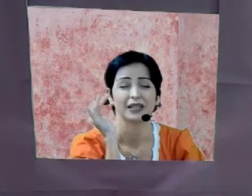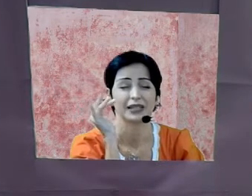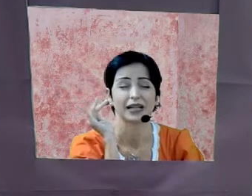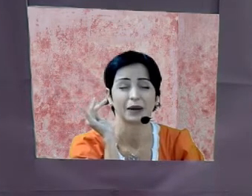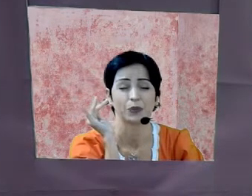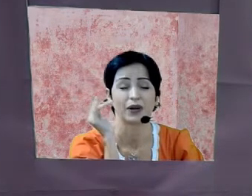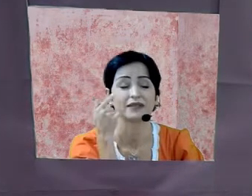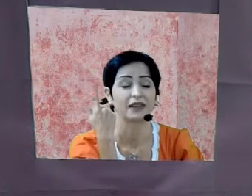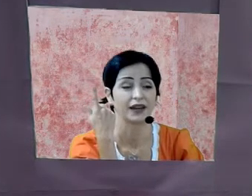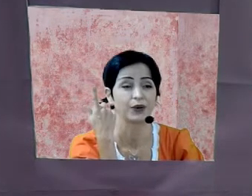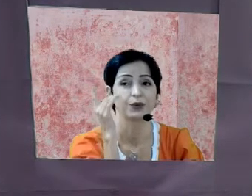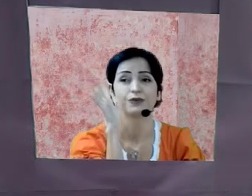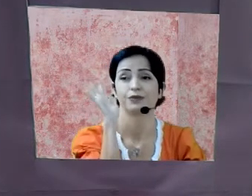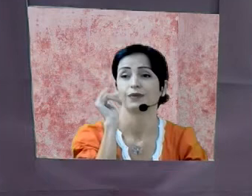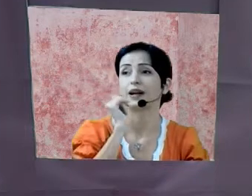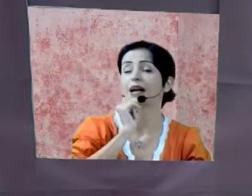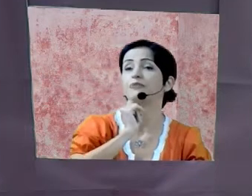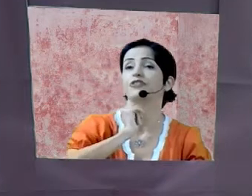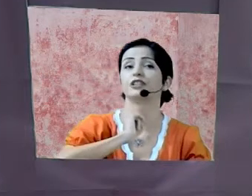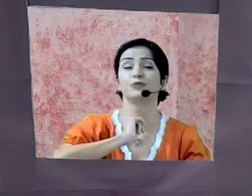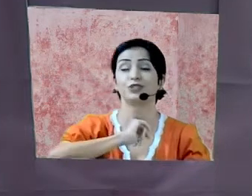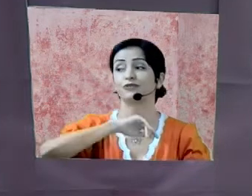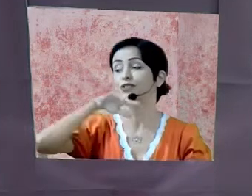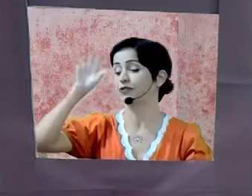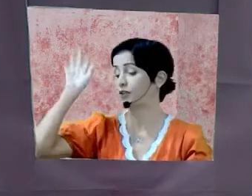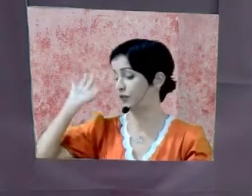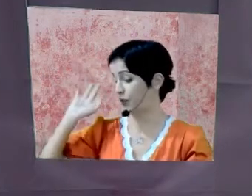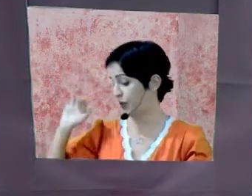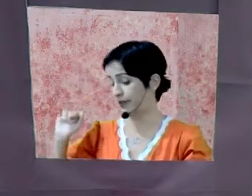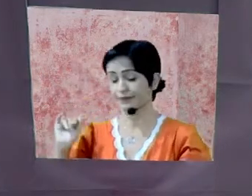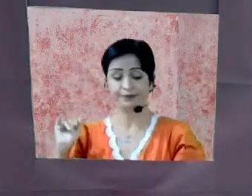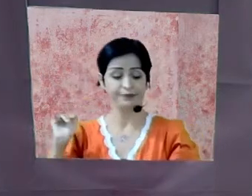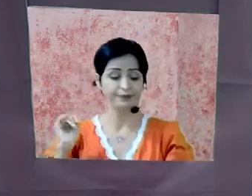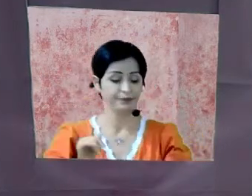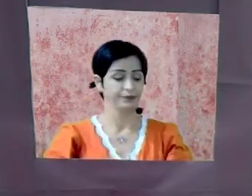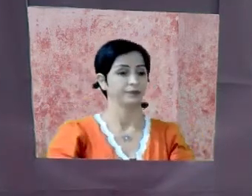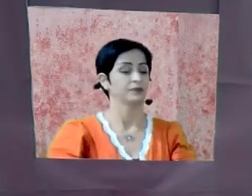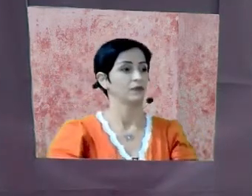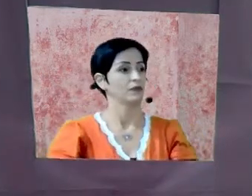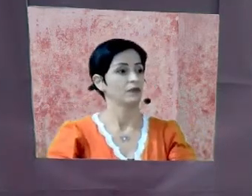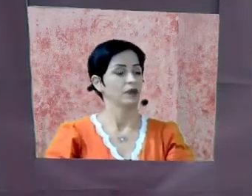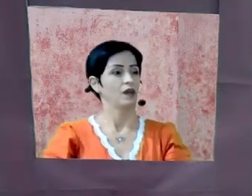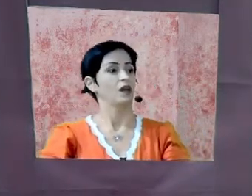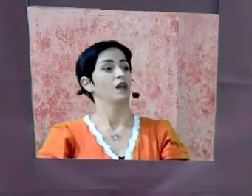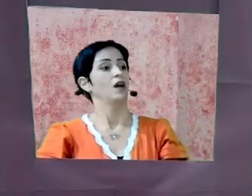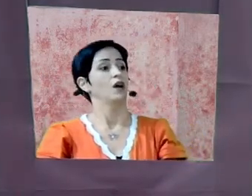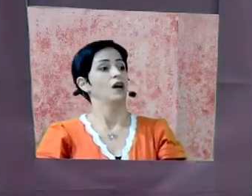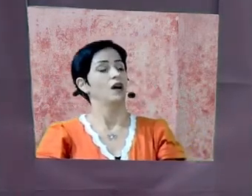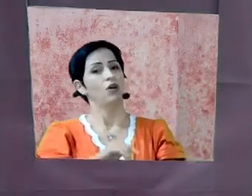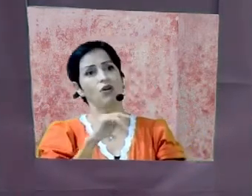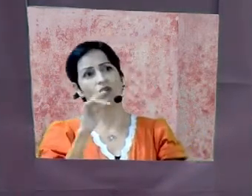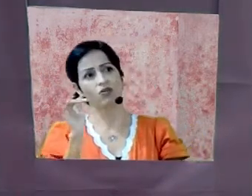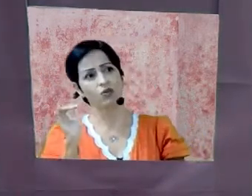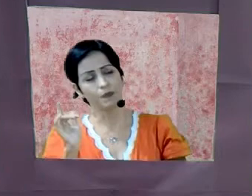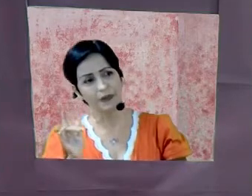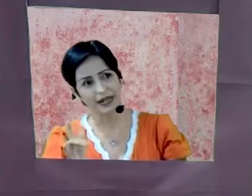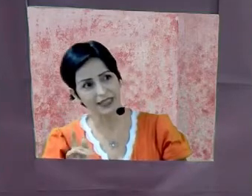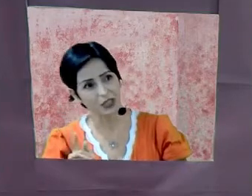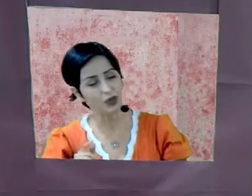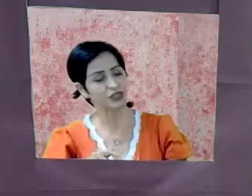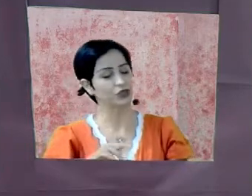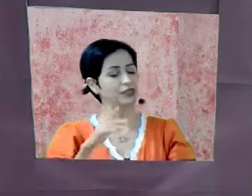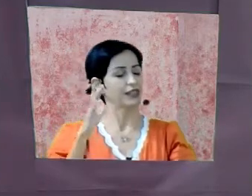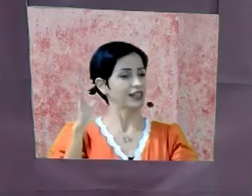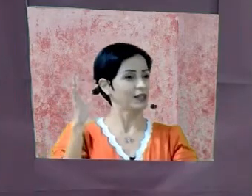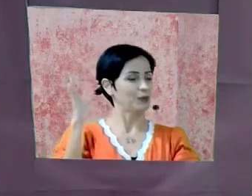sabe? Que daqui a pouco até eu acabo virando motivo de fofoca. Mani, já tá entrando já? Vai fazer alguma